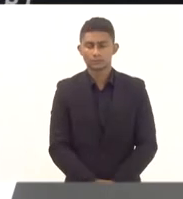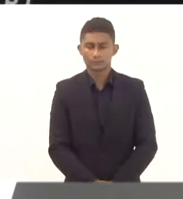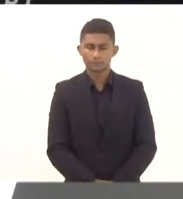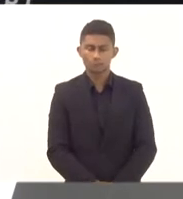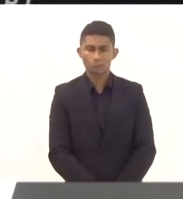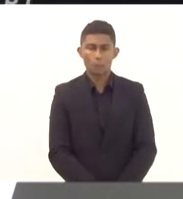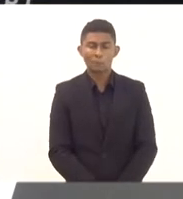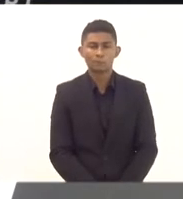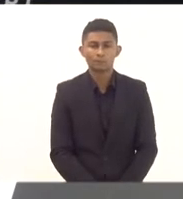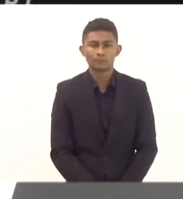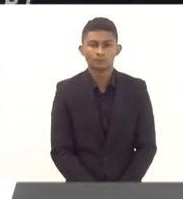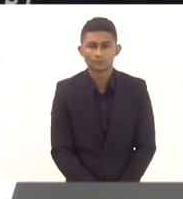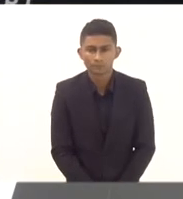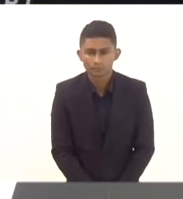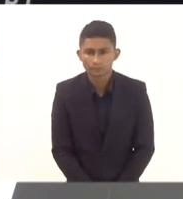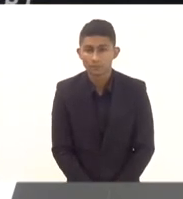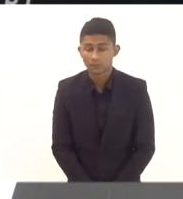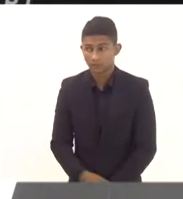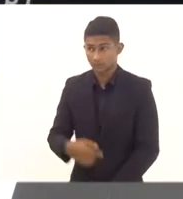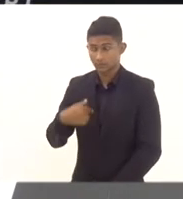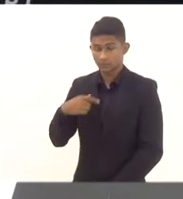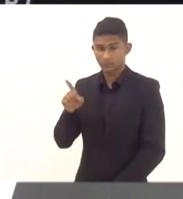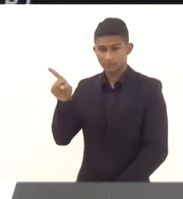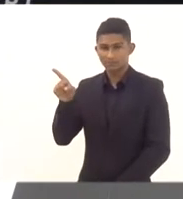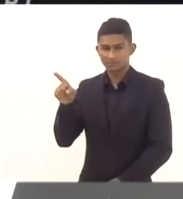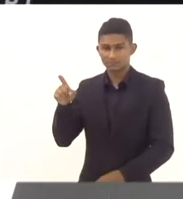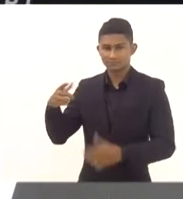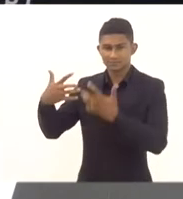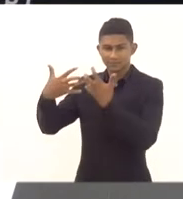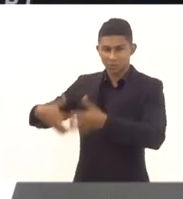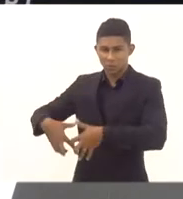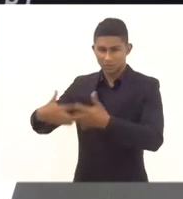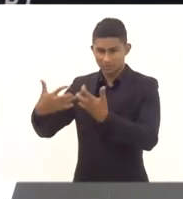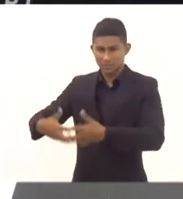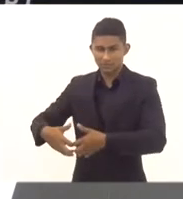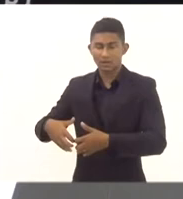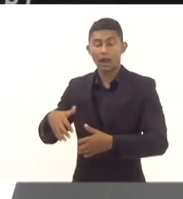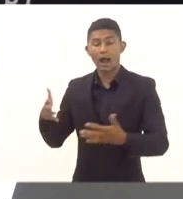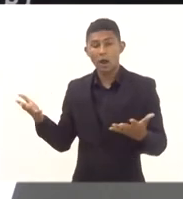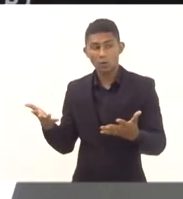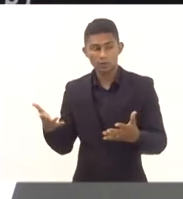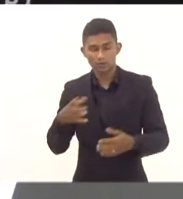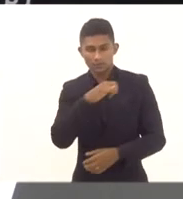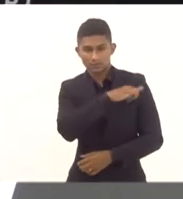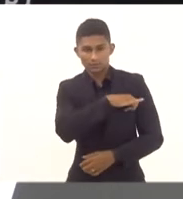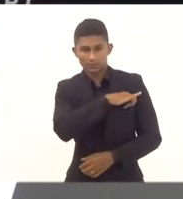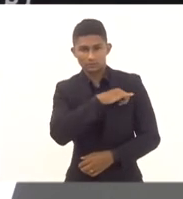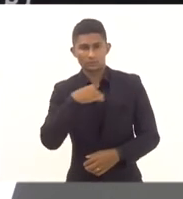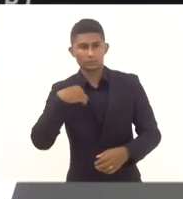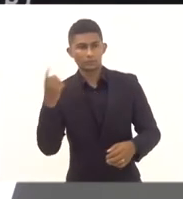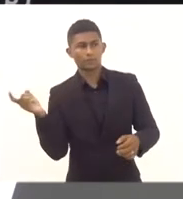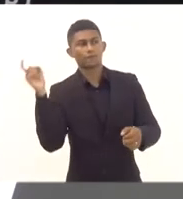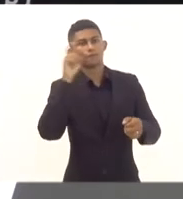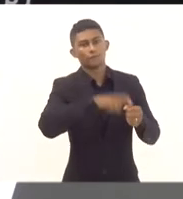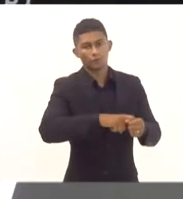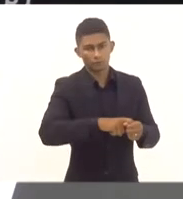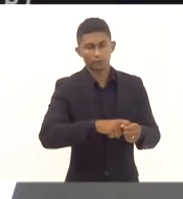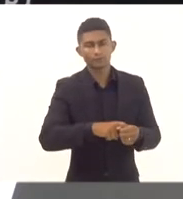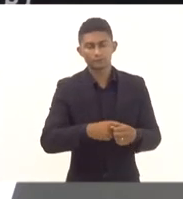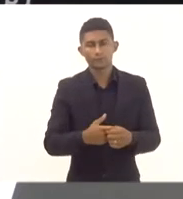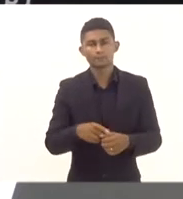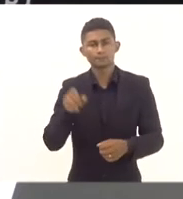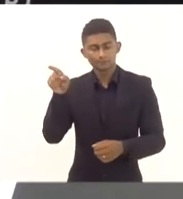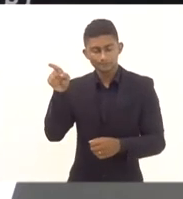o deputado eu estava em Petrópolis e o retorno do Rio de Janeiro é a questão do aluguel social é